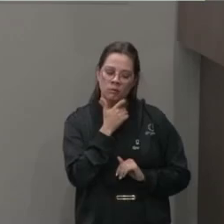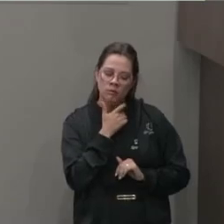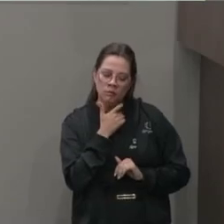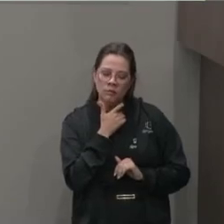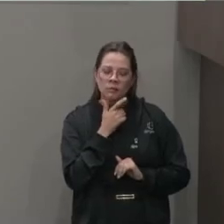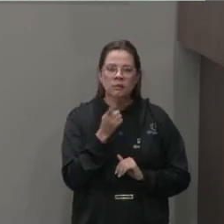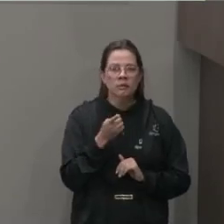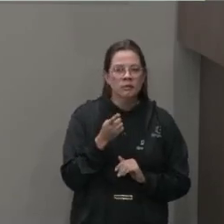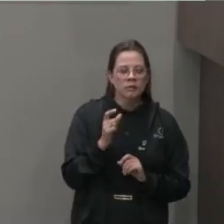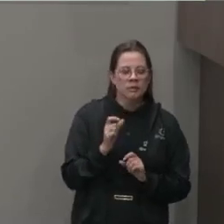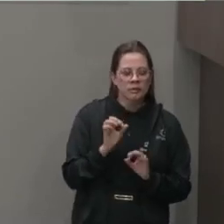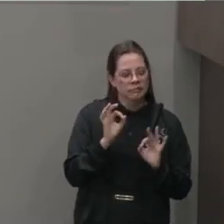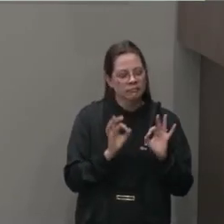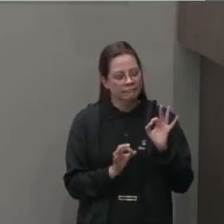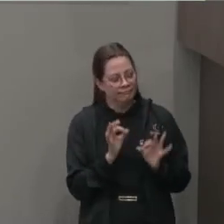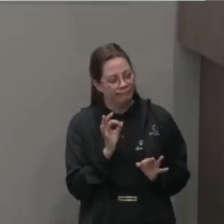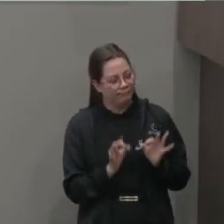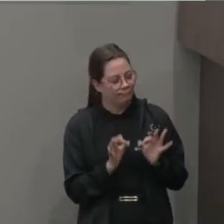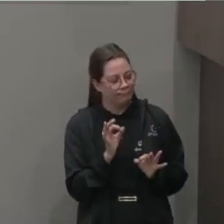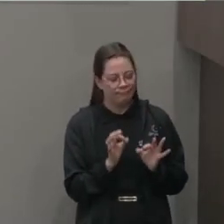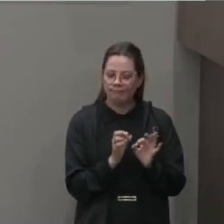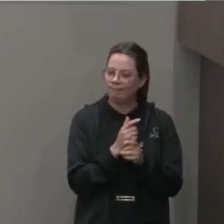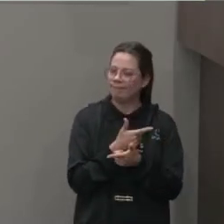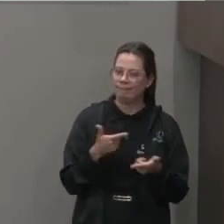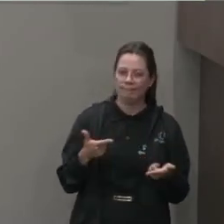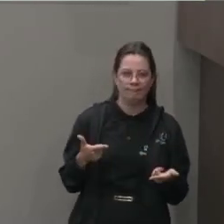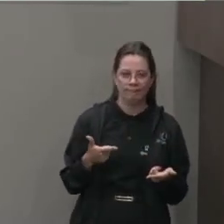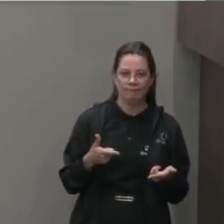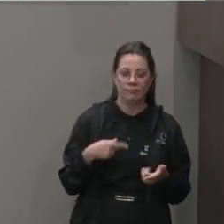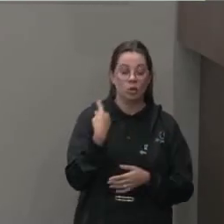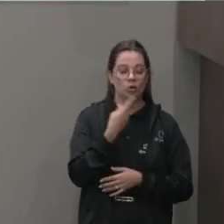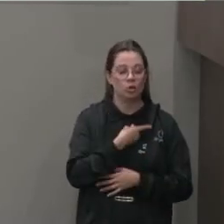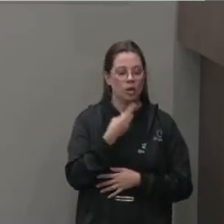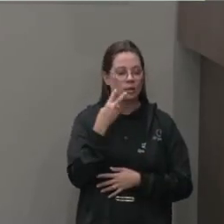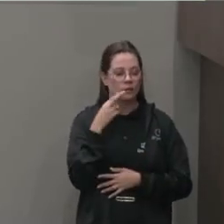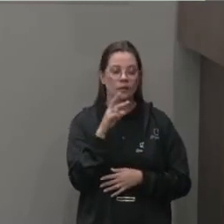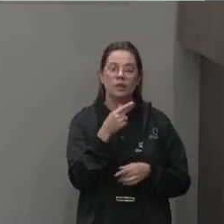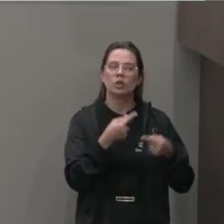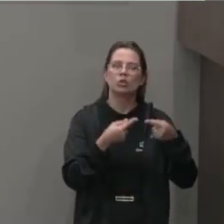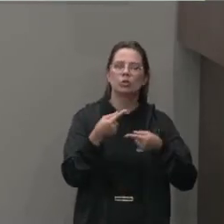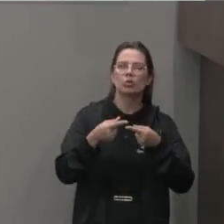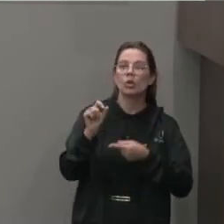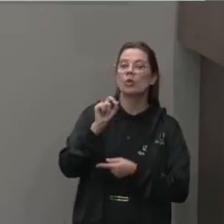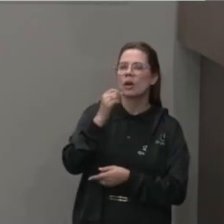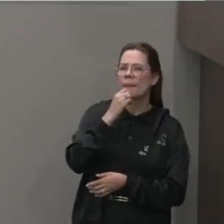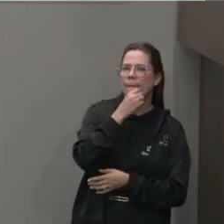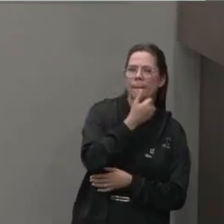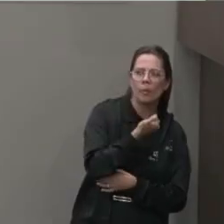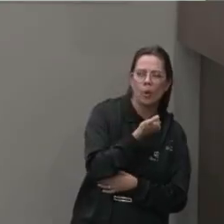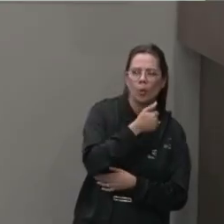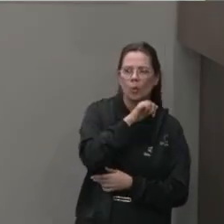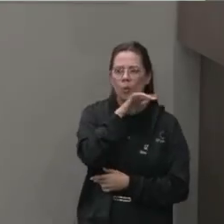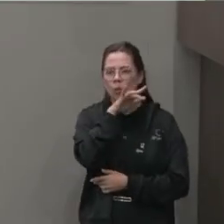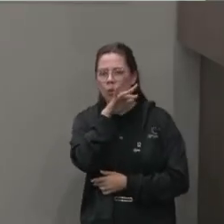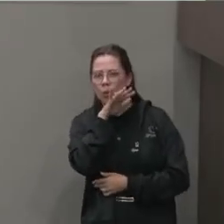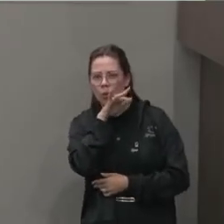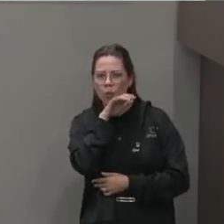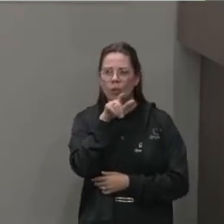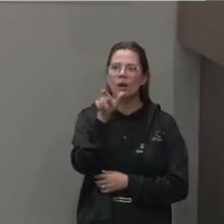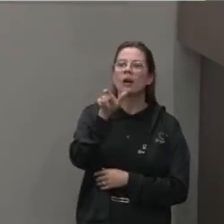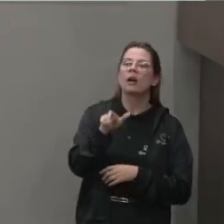justa. E sabe o que mais me indigna, meu nobre presidente? Nós estamos discutindo aqui o que é bom, o que não é à vontade, mas cadê